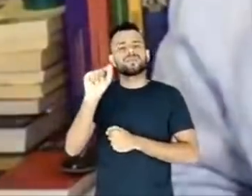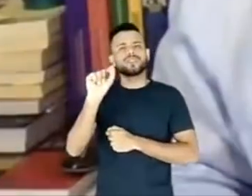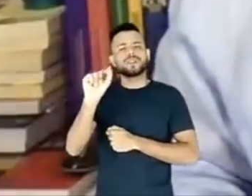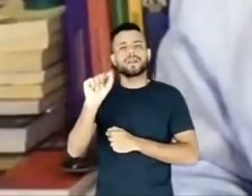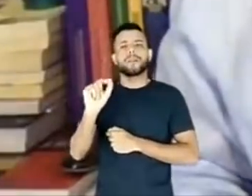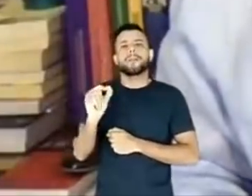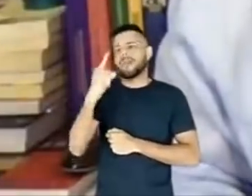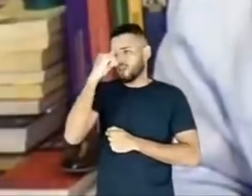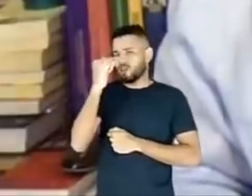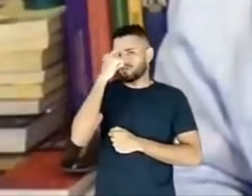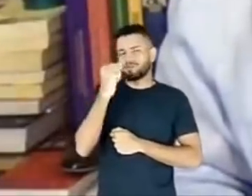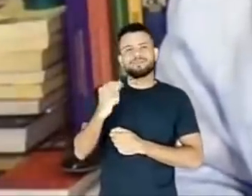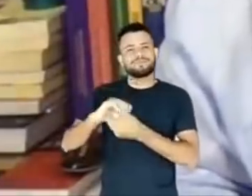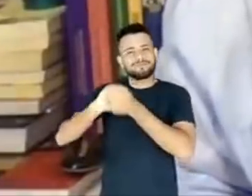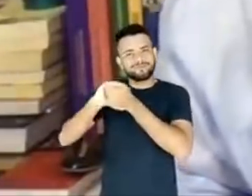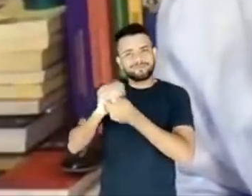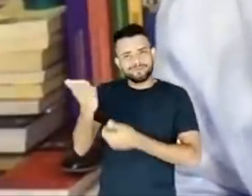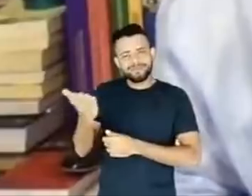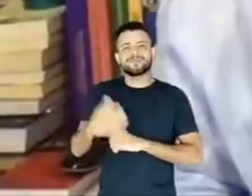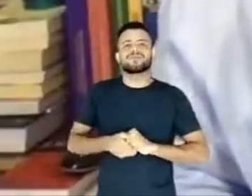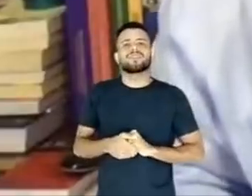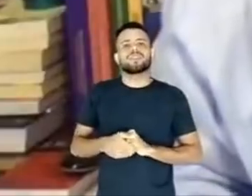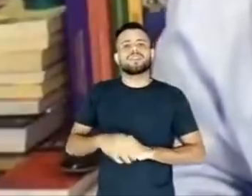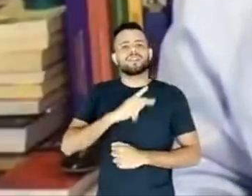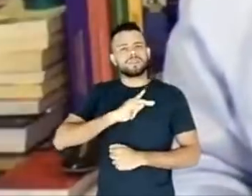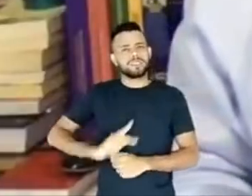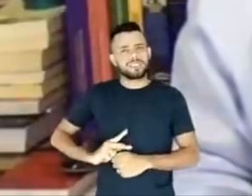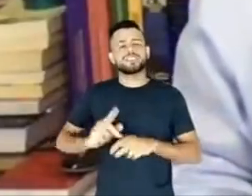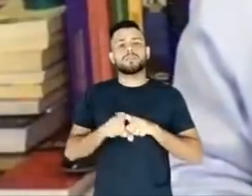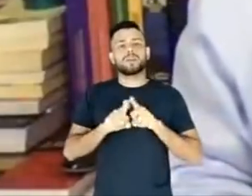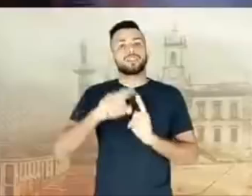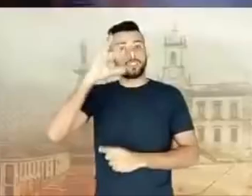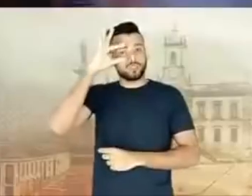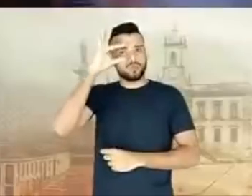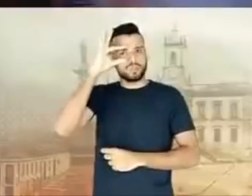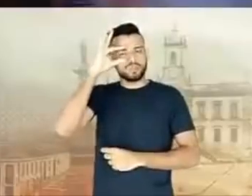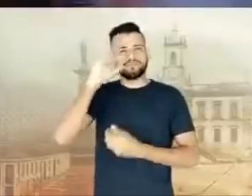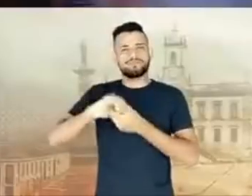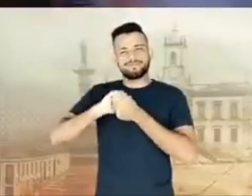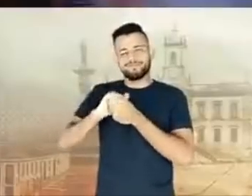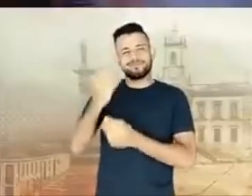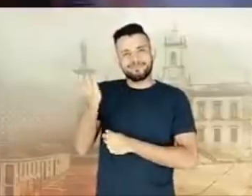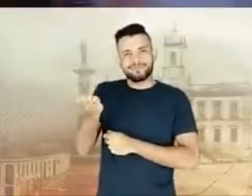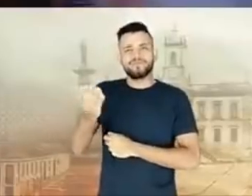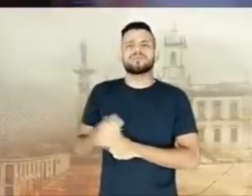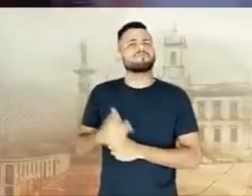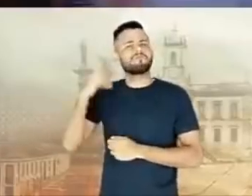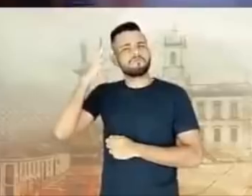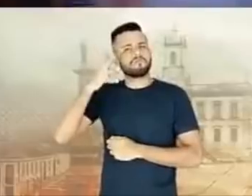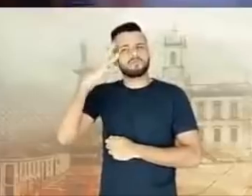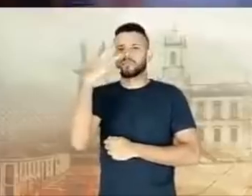Hoffmann, nossa presidenta, a nossa companheira Dilma Rousseff, que falou de forma muito bonita, o companheiro Fernando